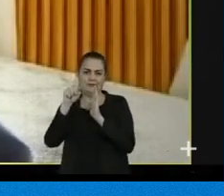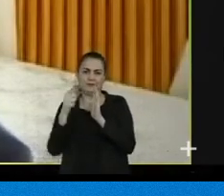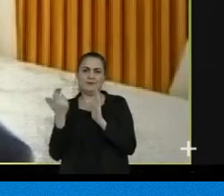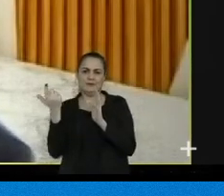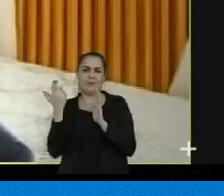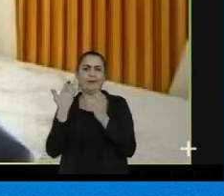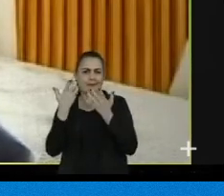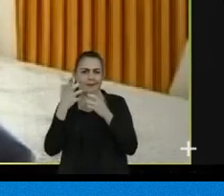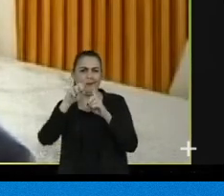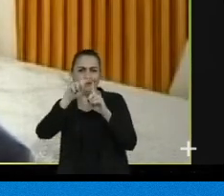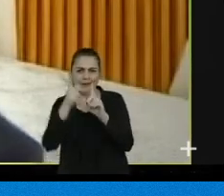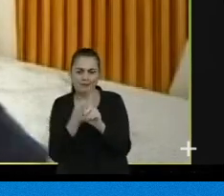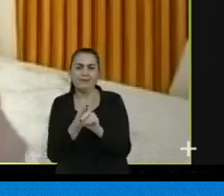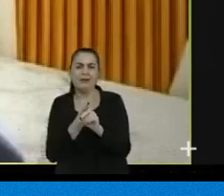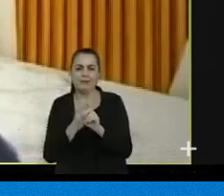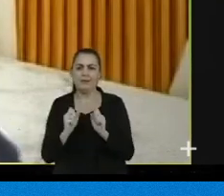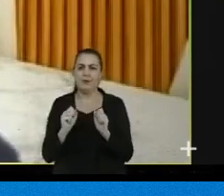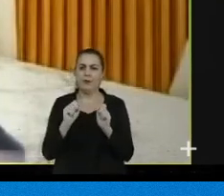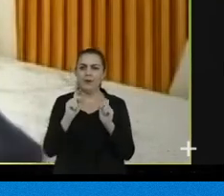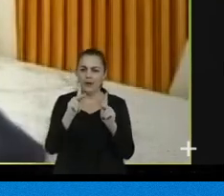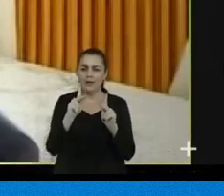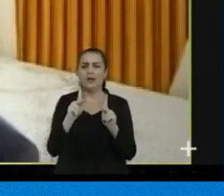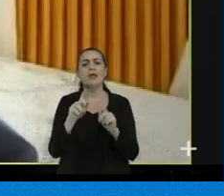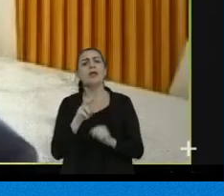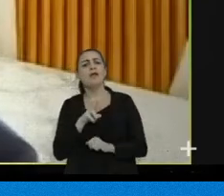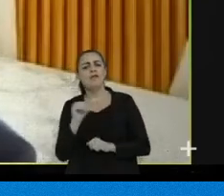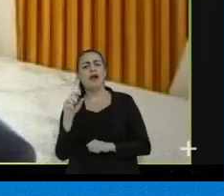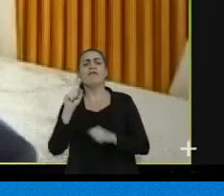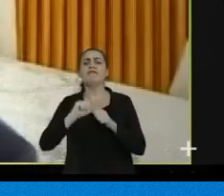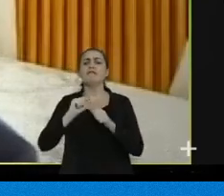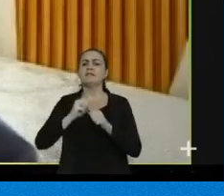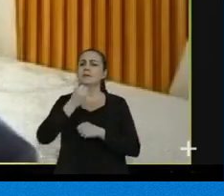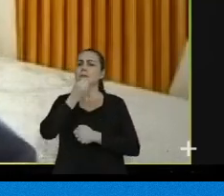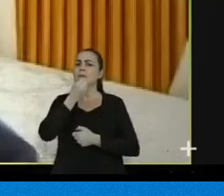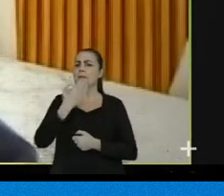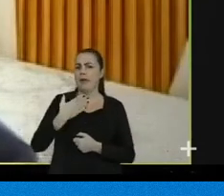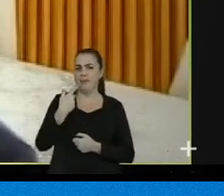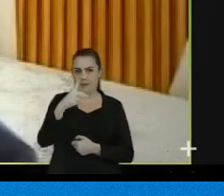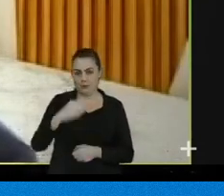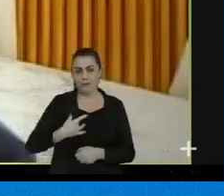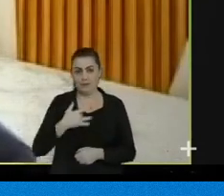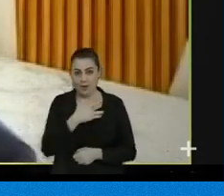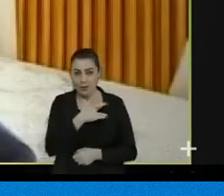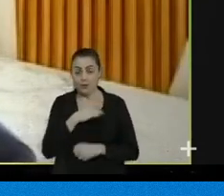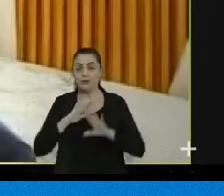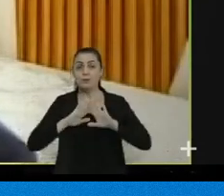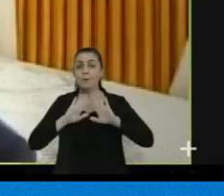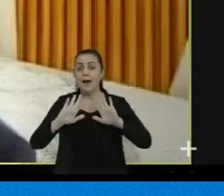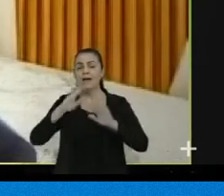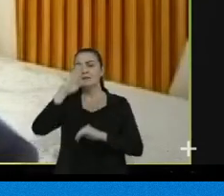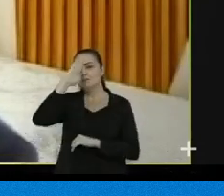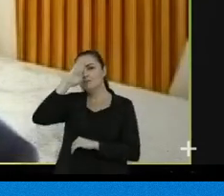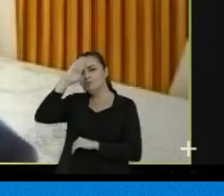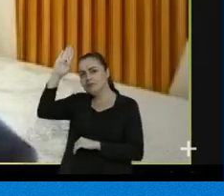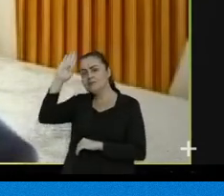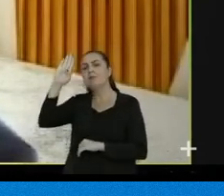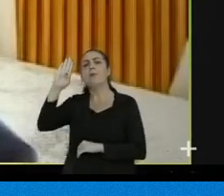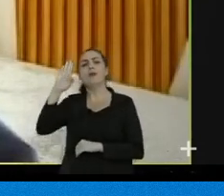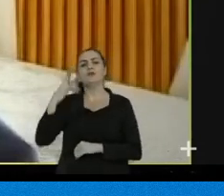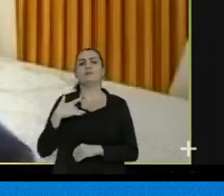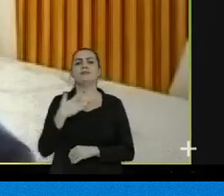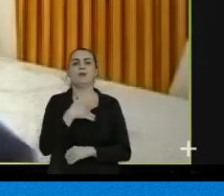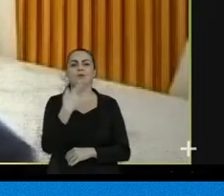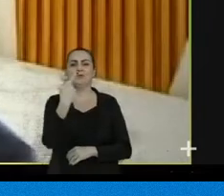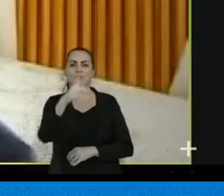fazer muito bem para a sua saúde, mas principalmente vai fazer muito bem para a saúde do seu neném, tá? Quando